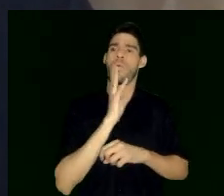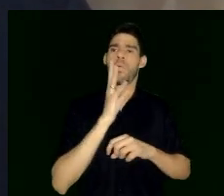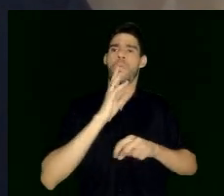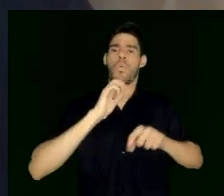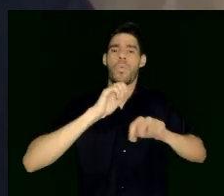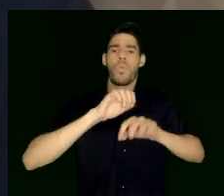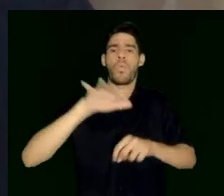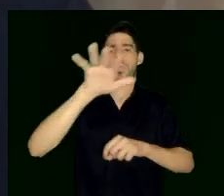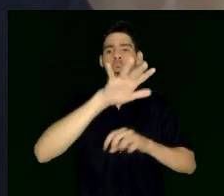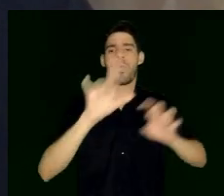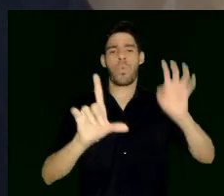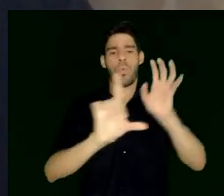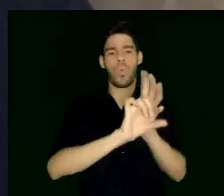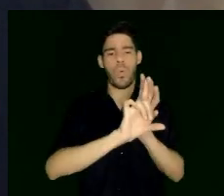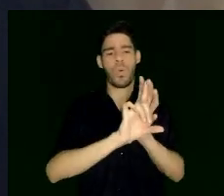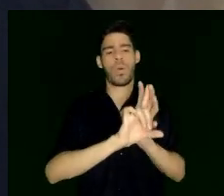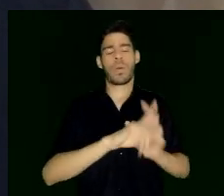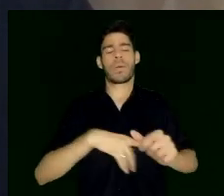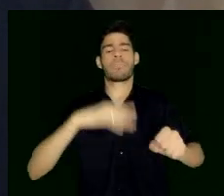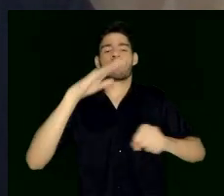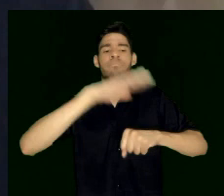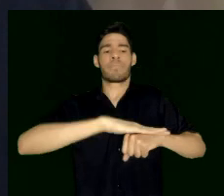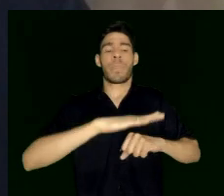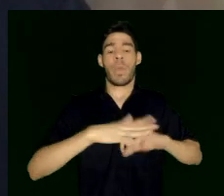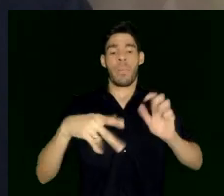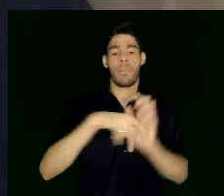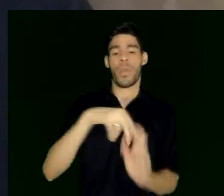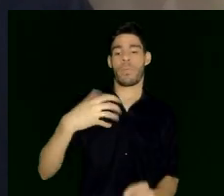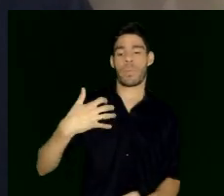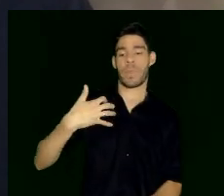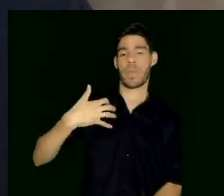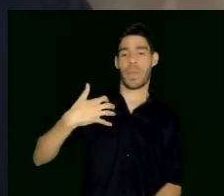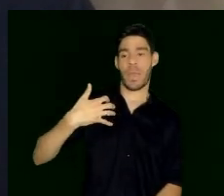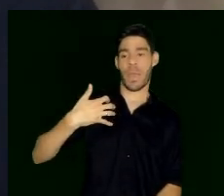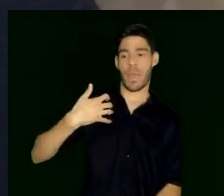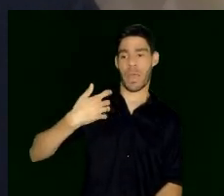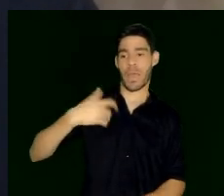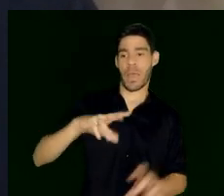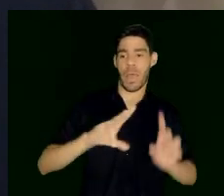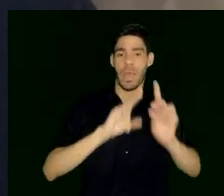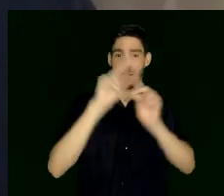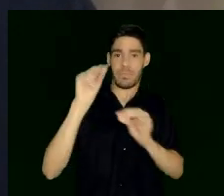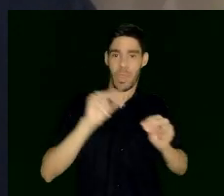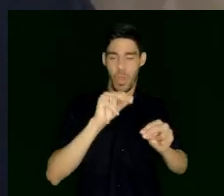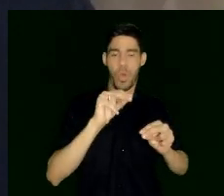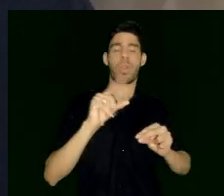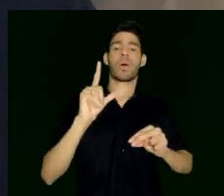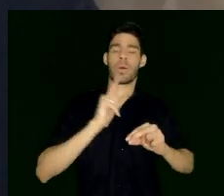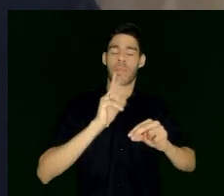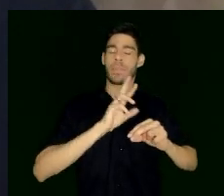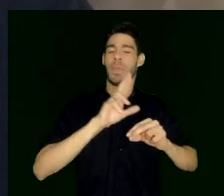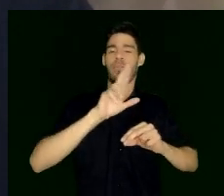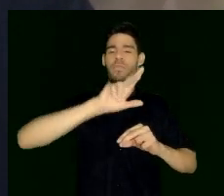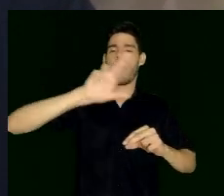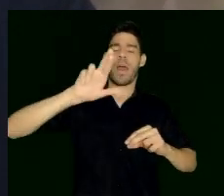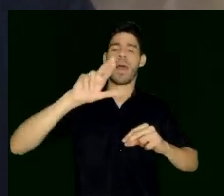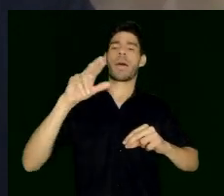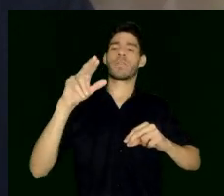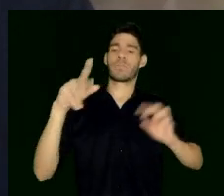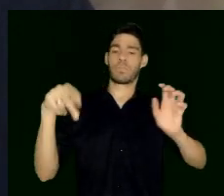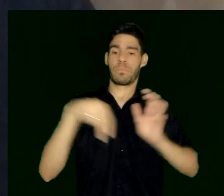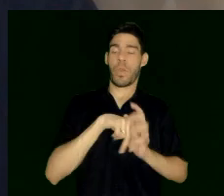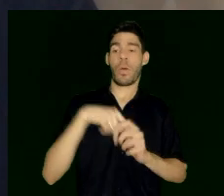mas muito conhecidos no âmbito de legislações com natureza espanhola, que muitos recursos, embora previstos na